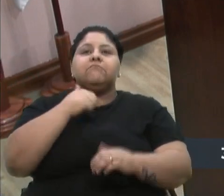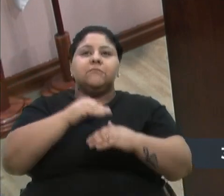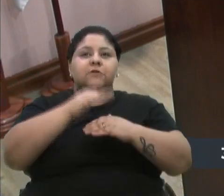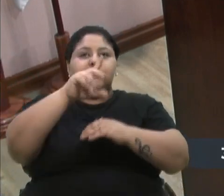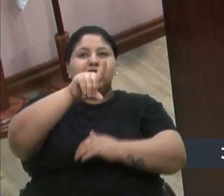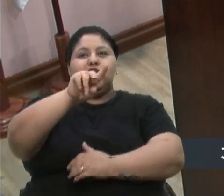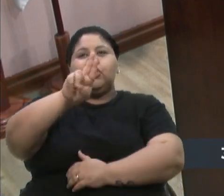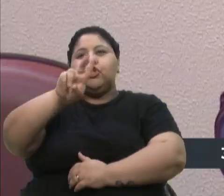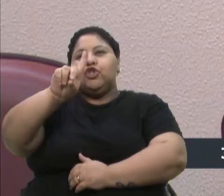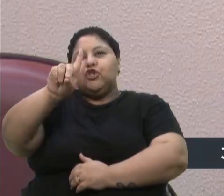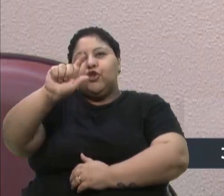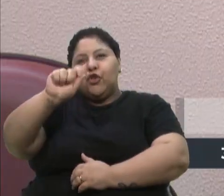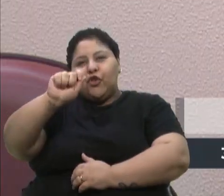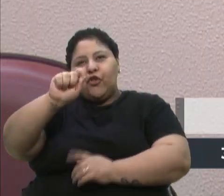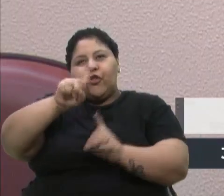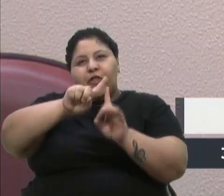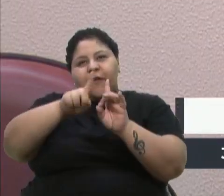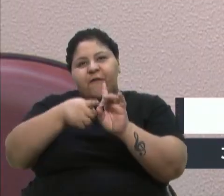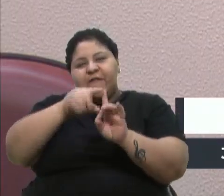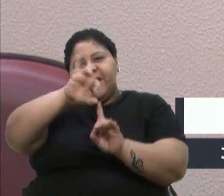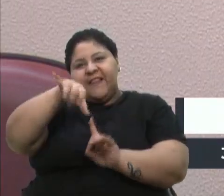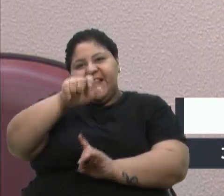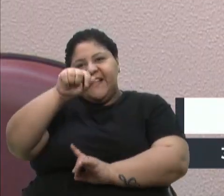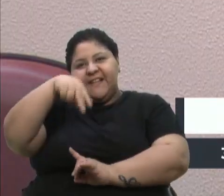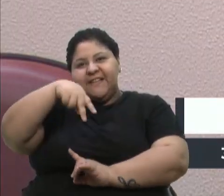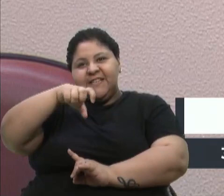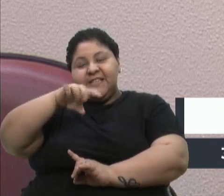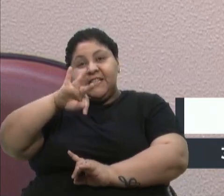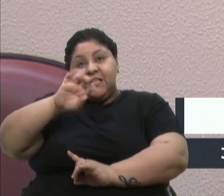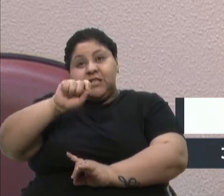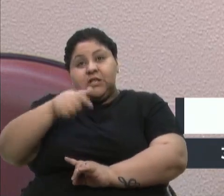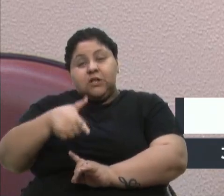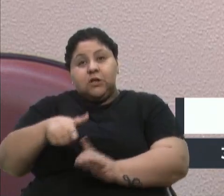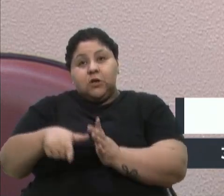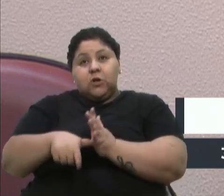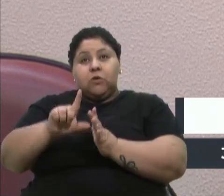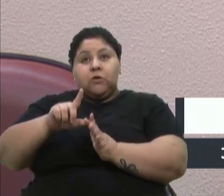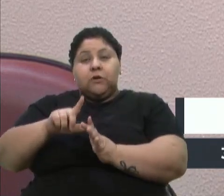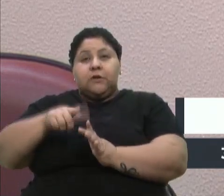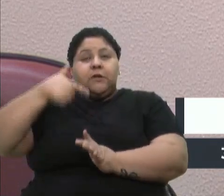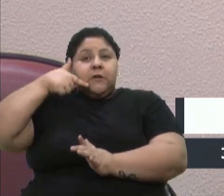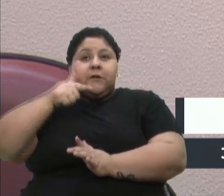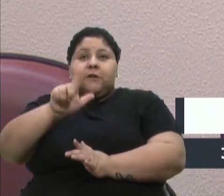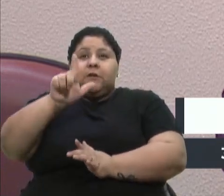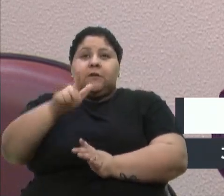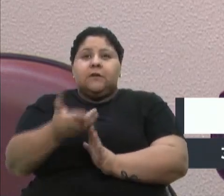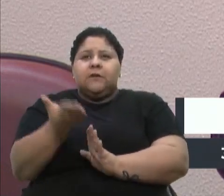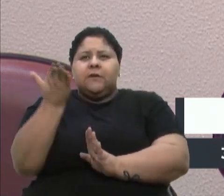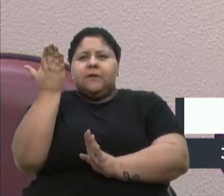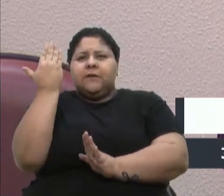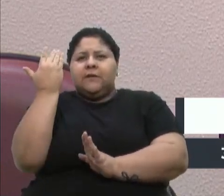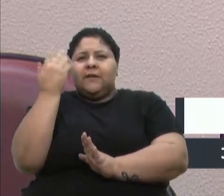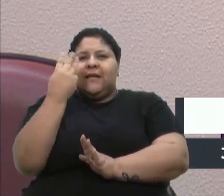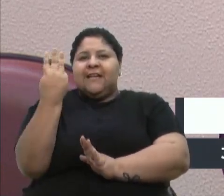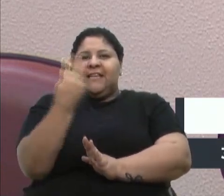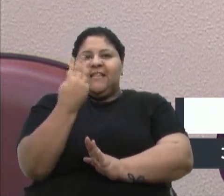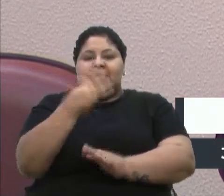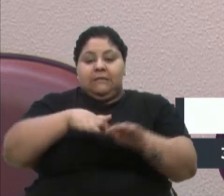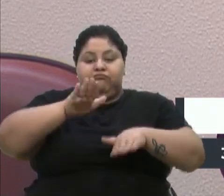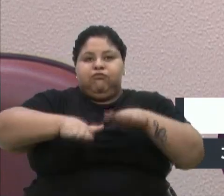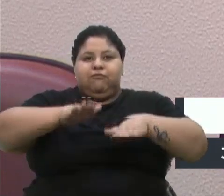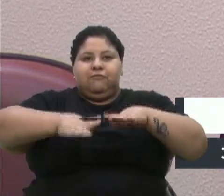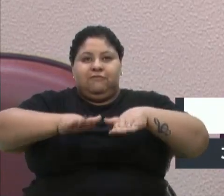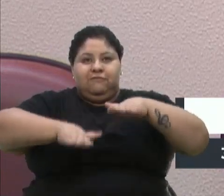da Janete. Ontem ela foi campeã da prova dos 3 tambores lá em cima nos pavilhões da Festa U, durante a